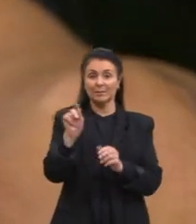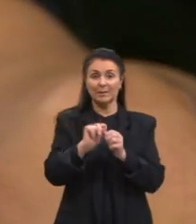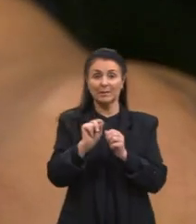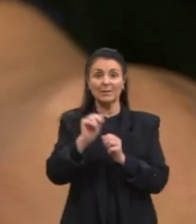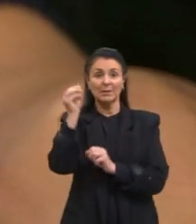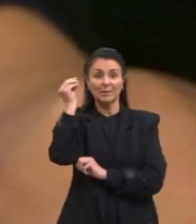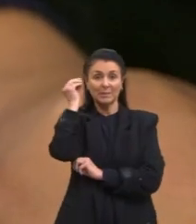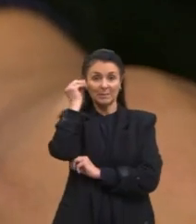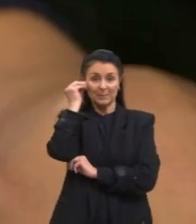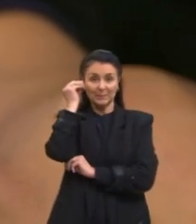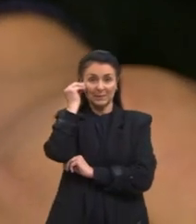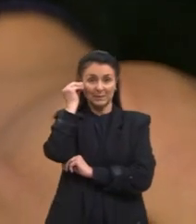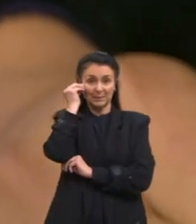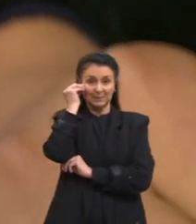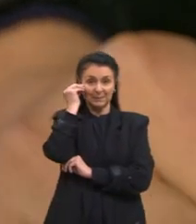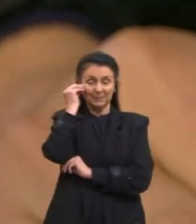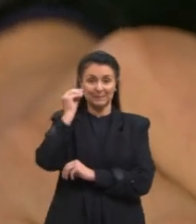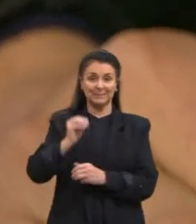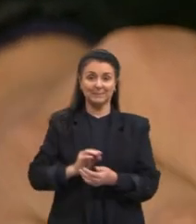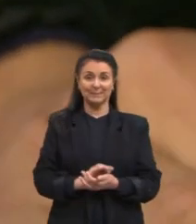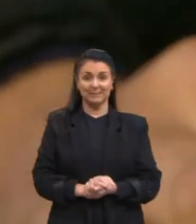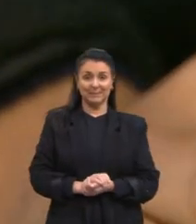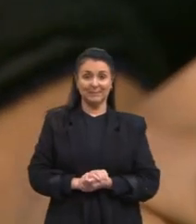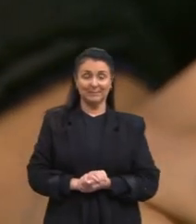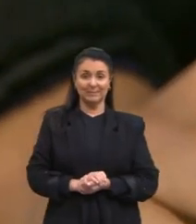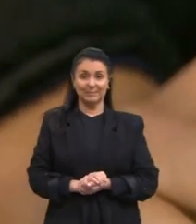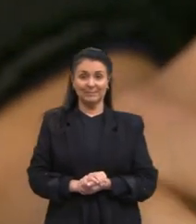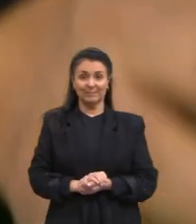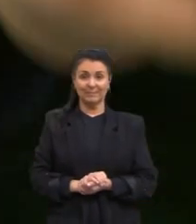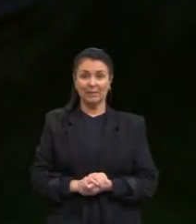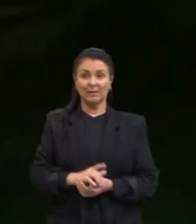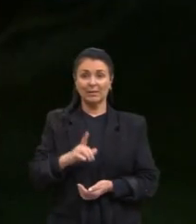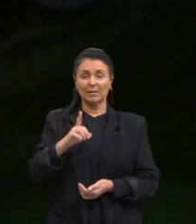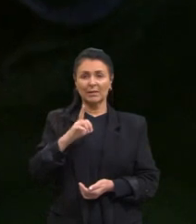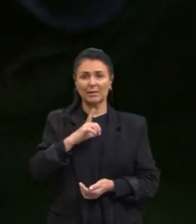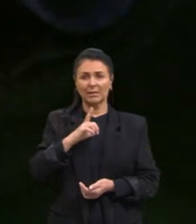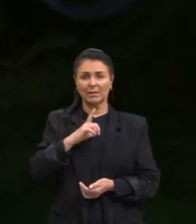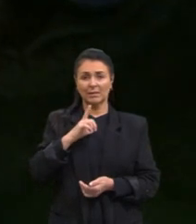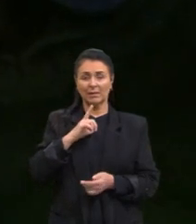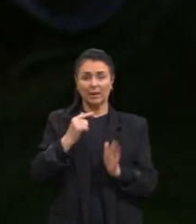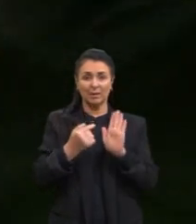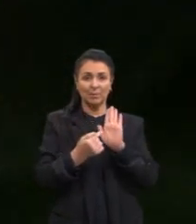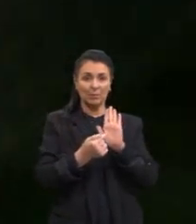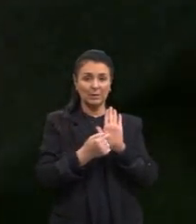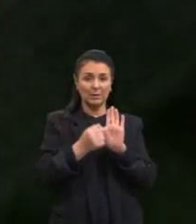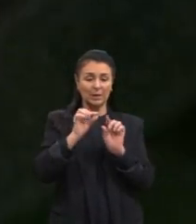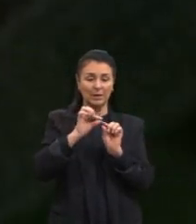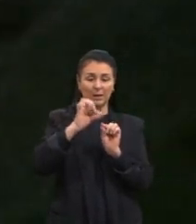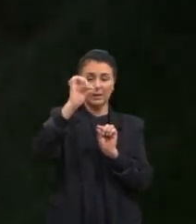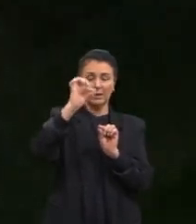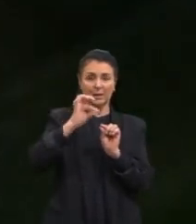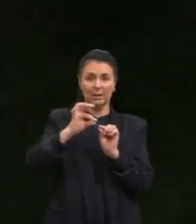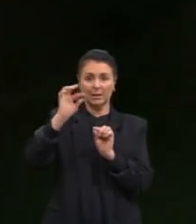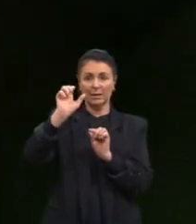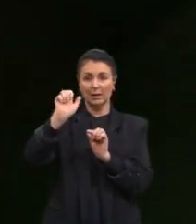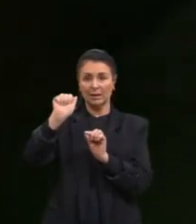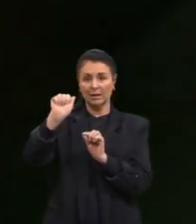tá ó Aqui nós temos As Panteras